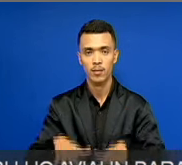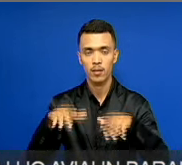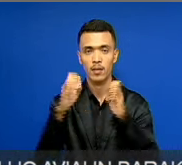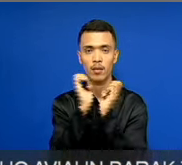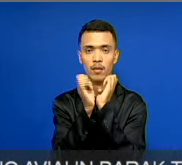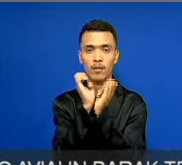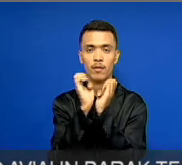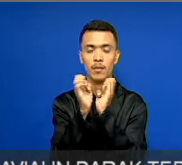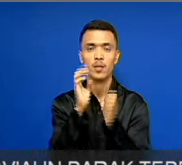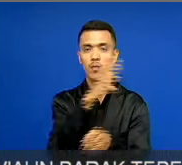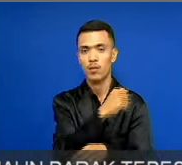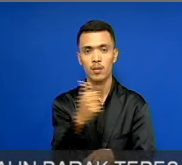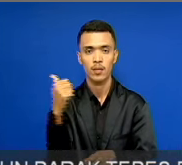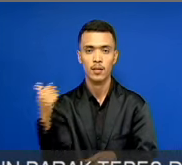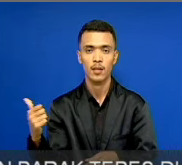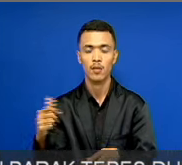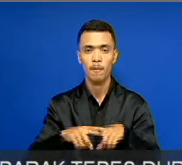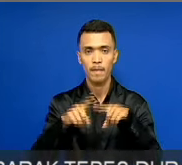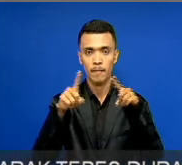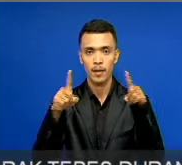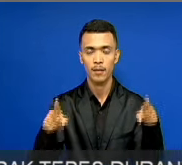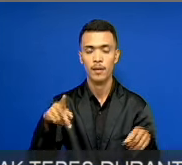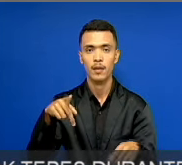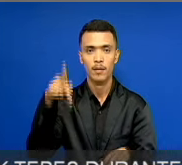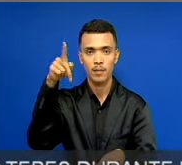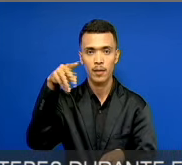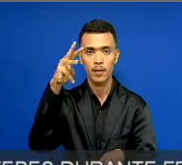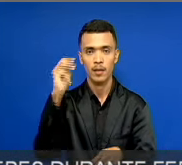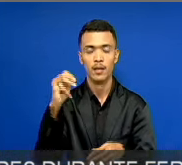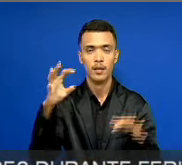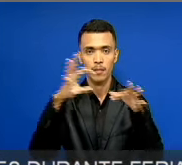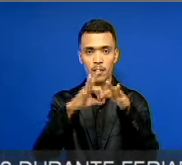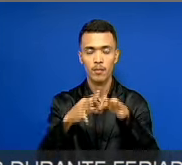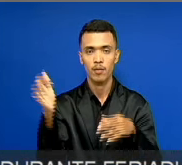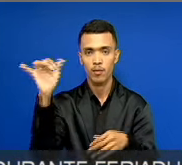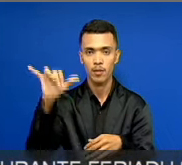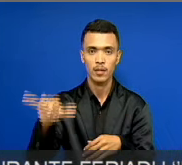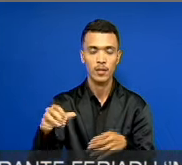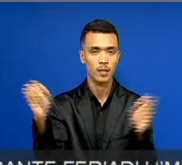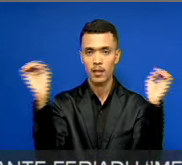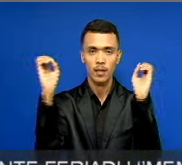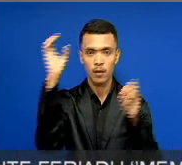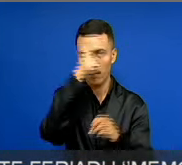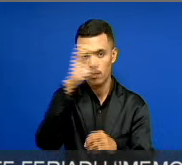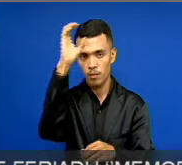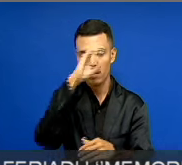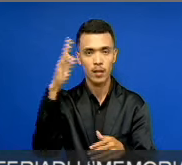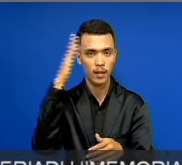no selo tal. Mas bem, a minha membro será incapacidade, será la buca hatene